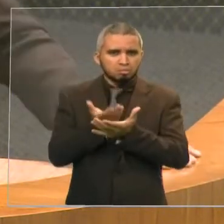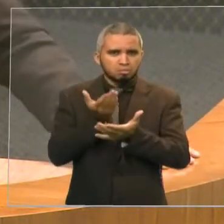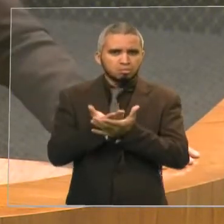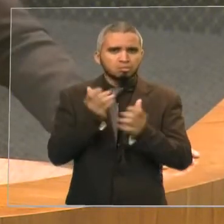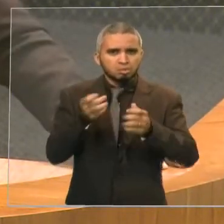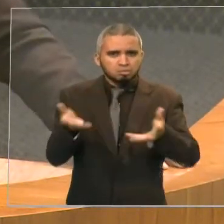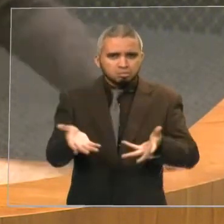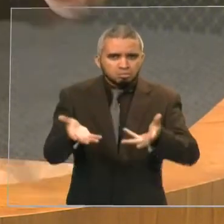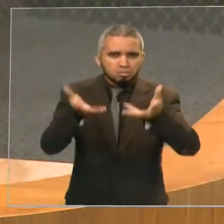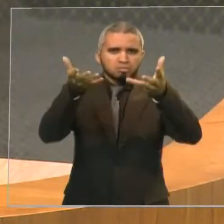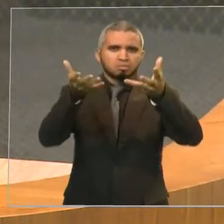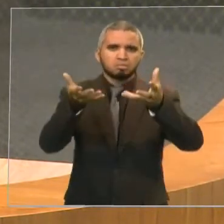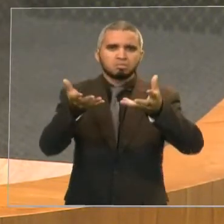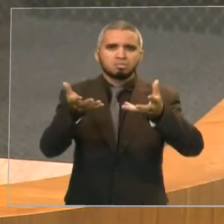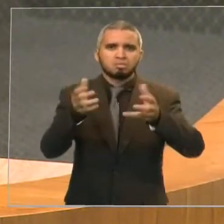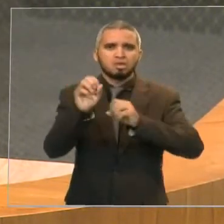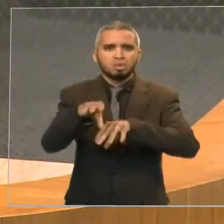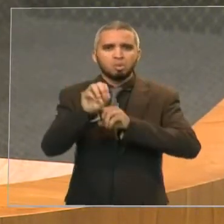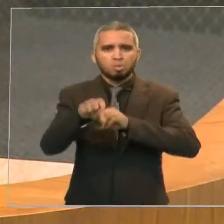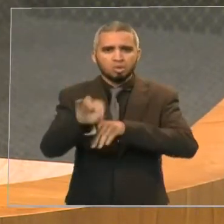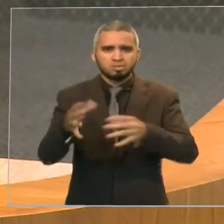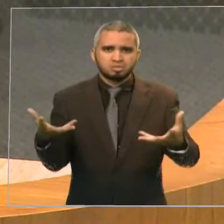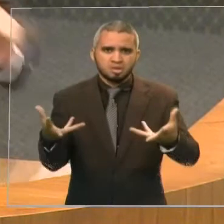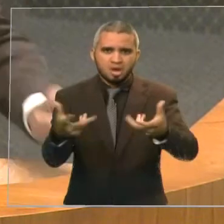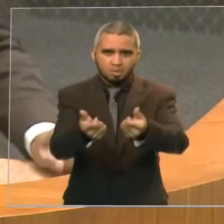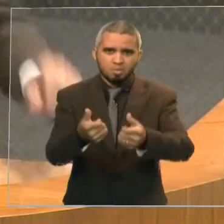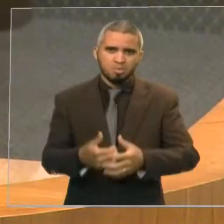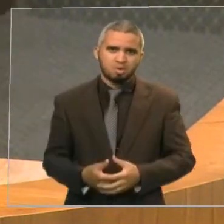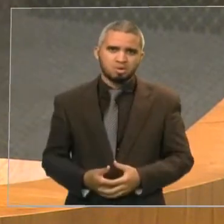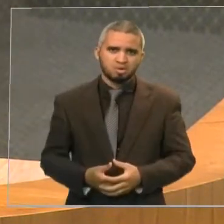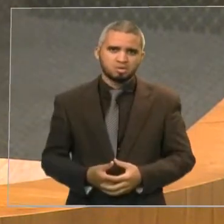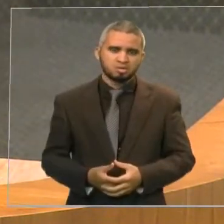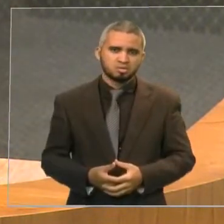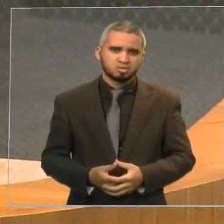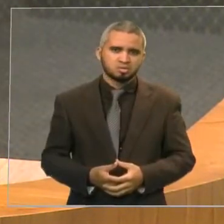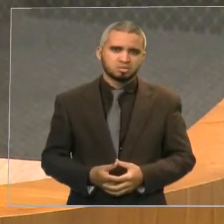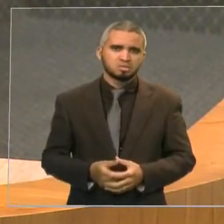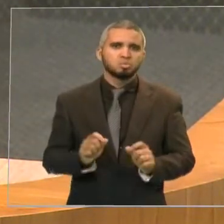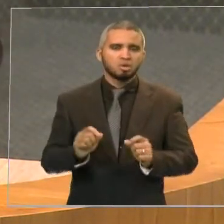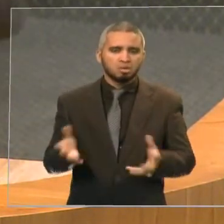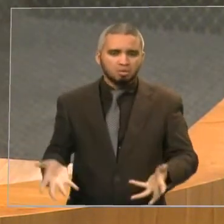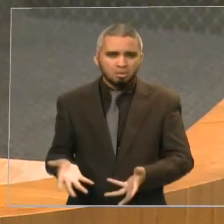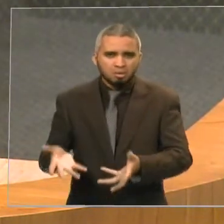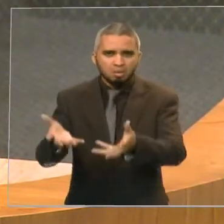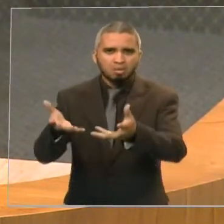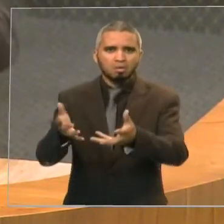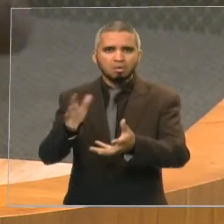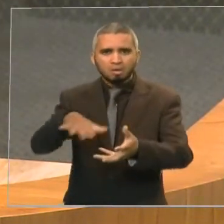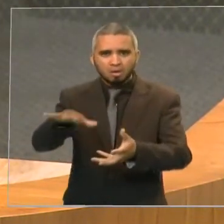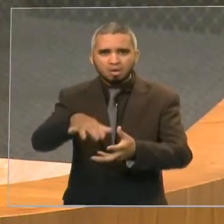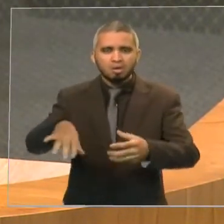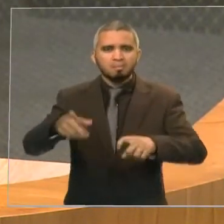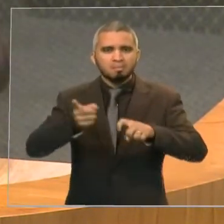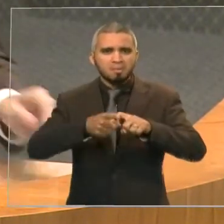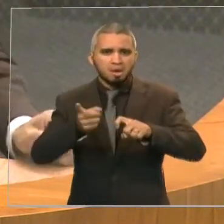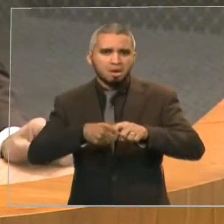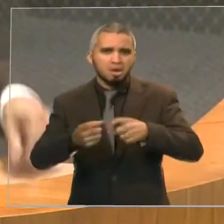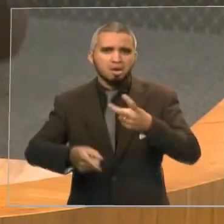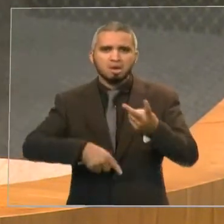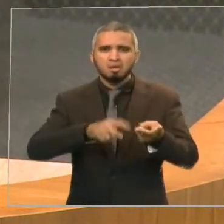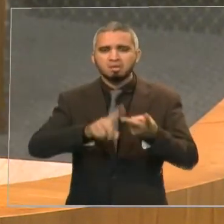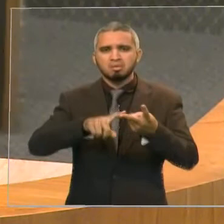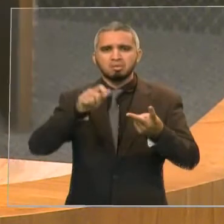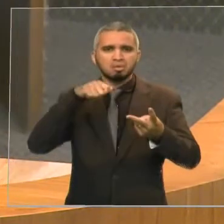pública de qualidade. Fazendo com que os maranhenses possam ser médicos, advogados, professores,